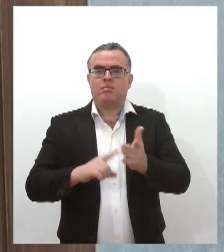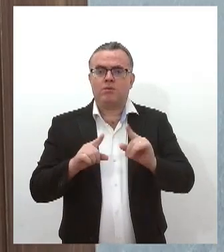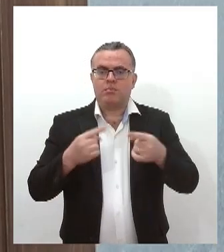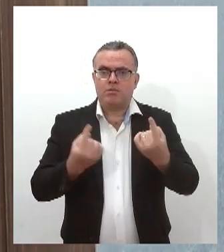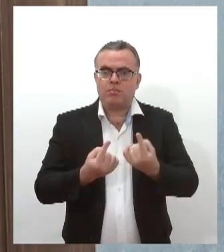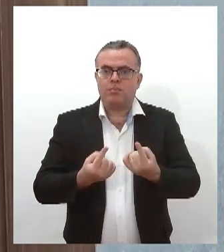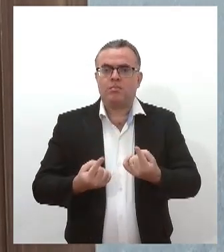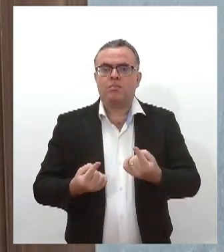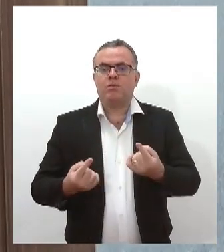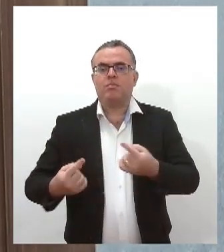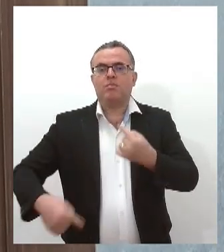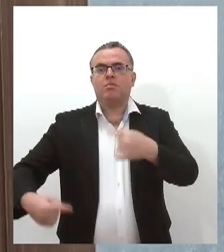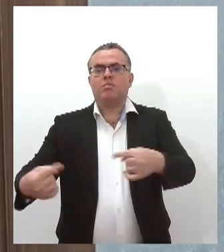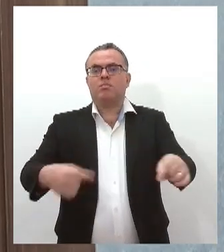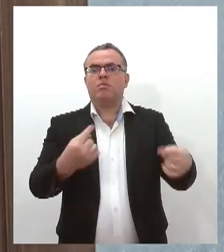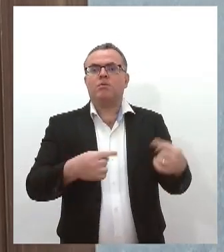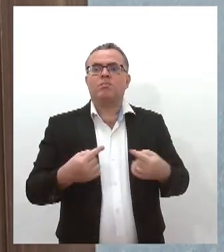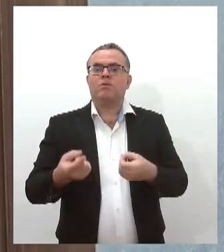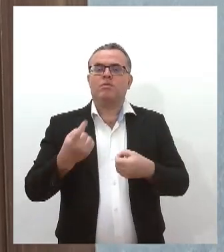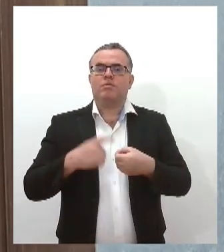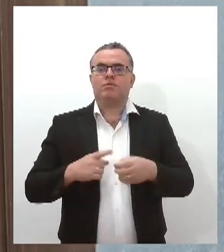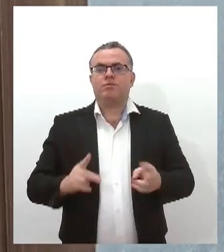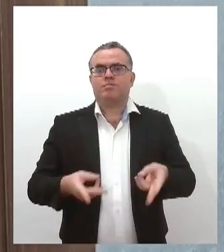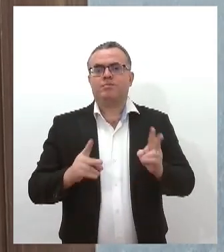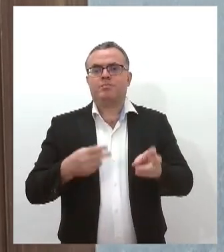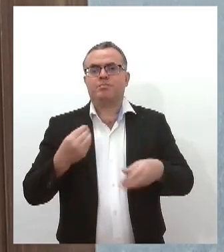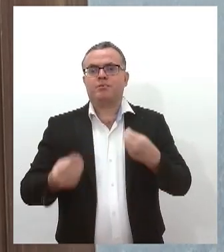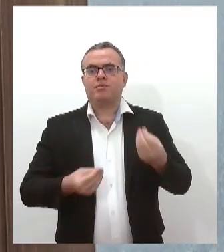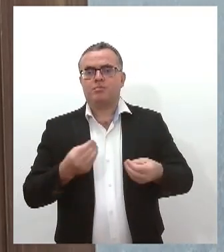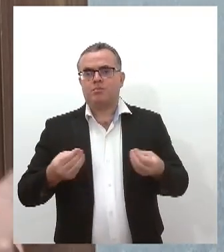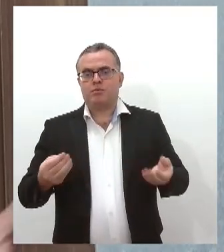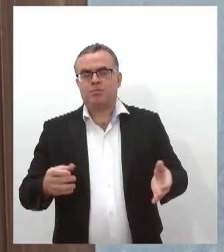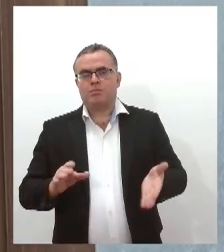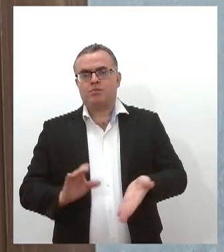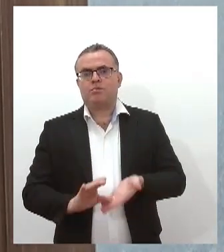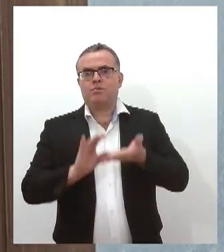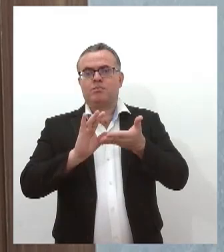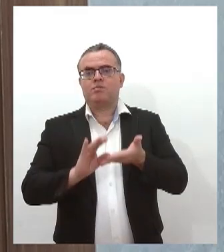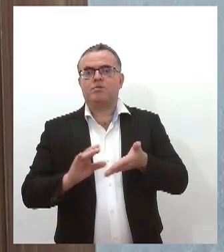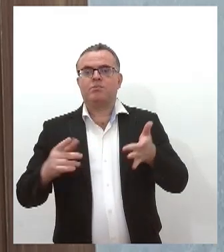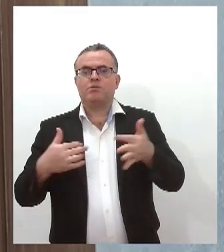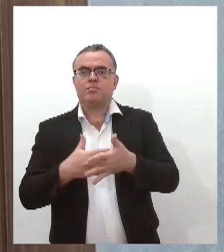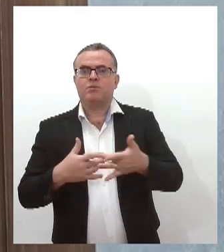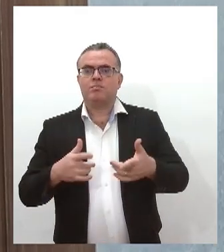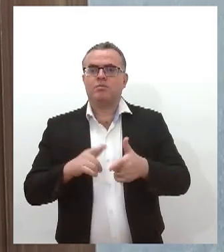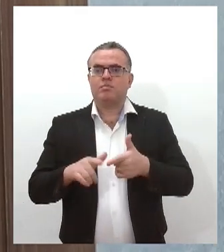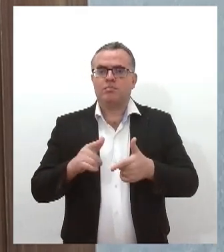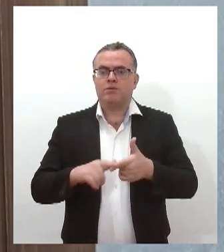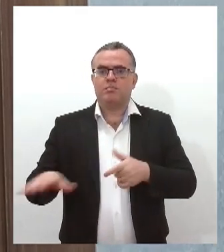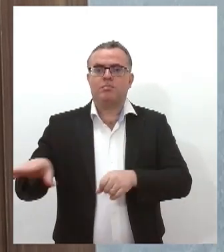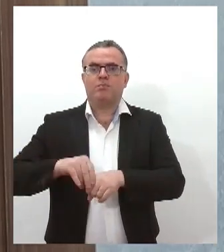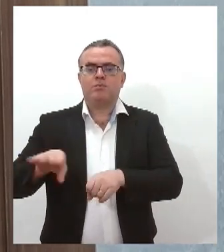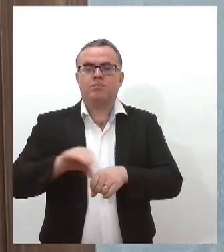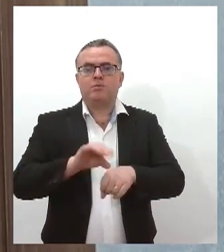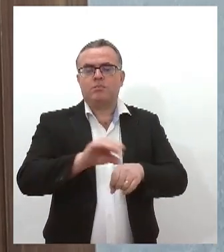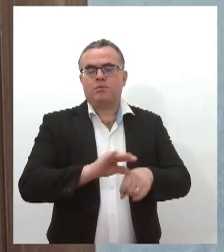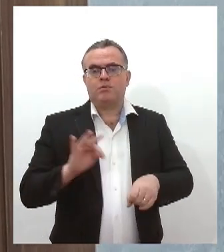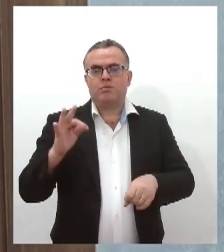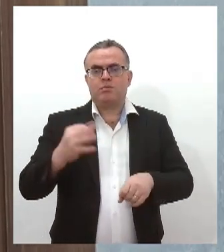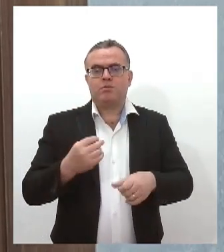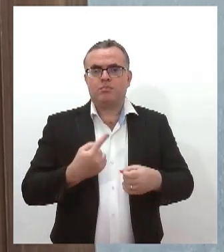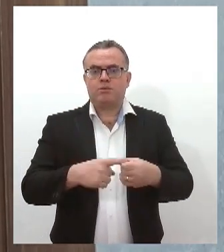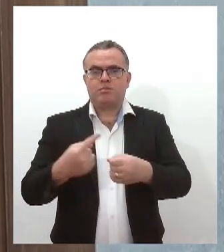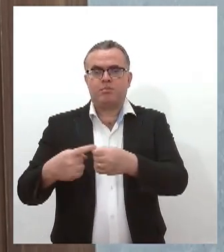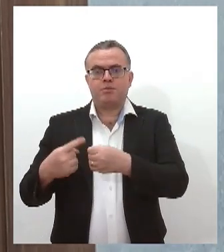poder retornar essa cadeira que tínhamos no Conselho das Cidades e também trazer essas problemáticas de todos os municípios como um todo. Então, é uma grande comissão. E